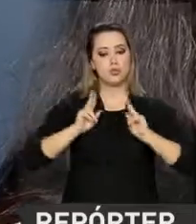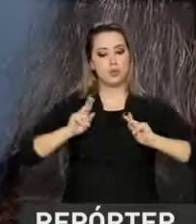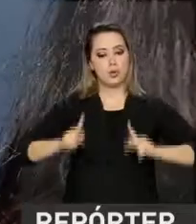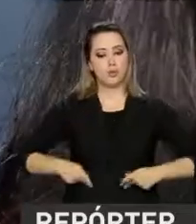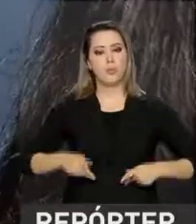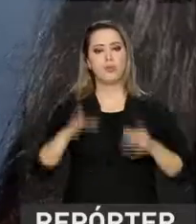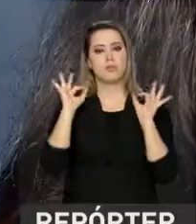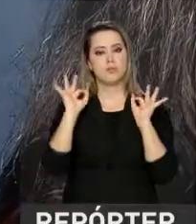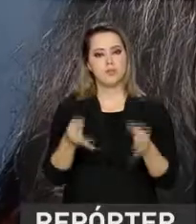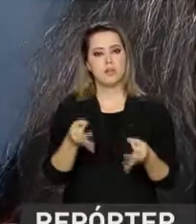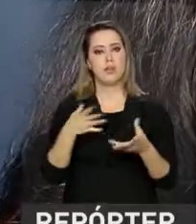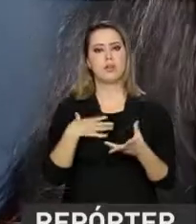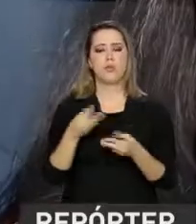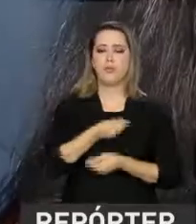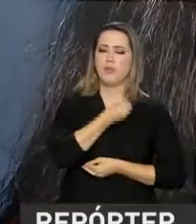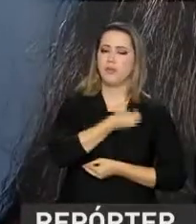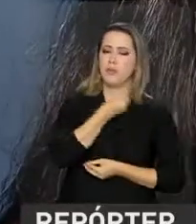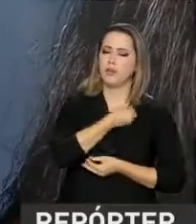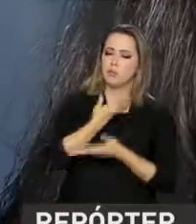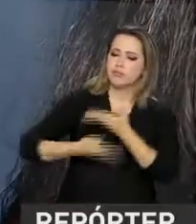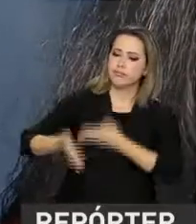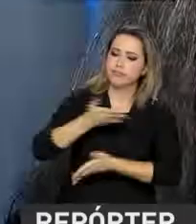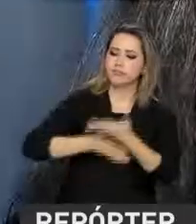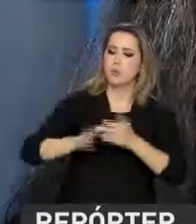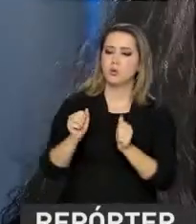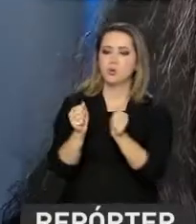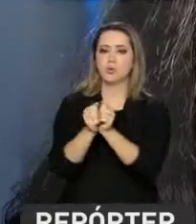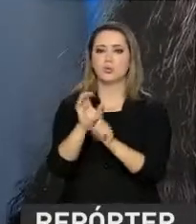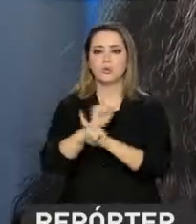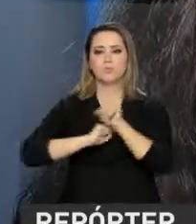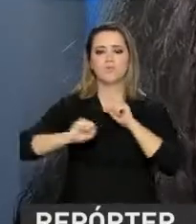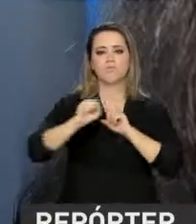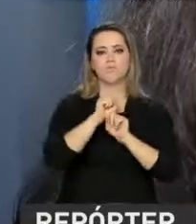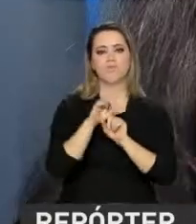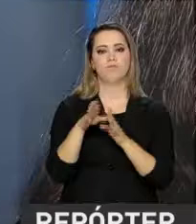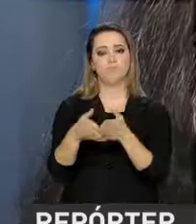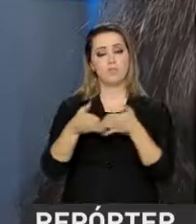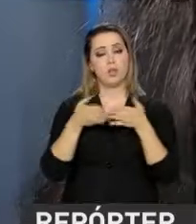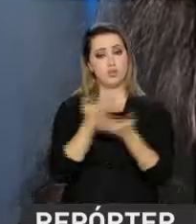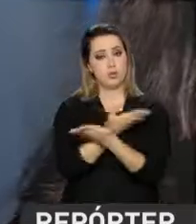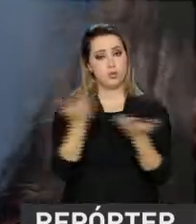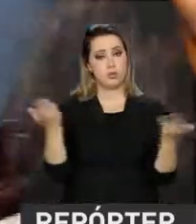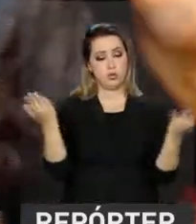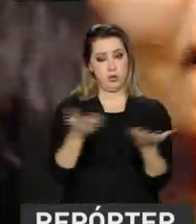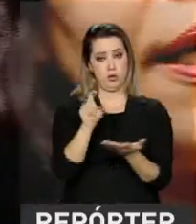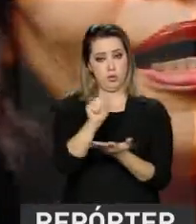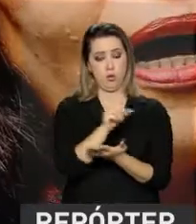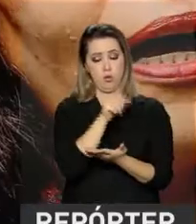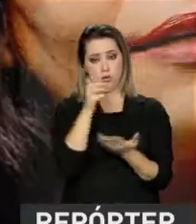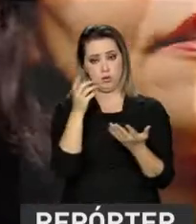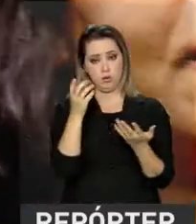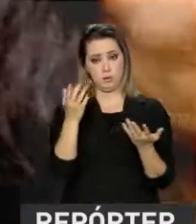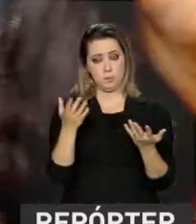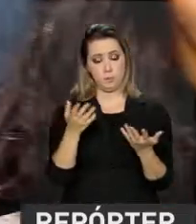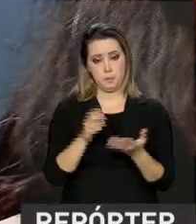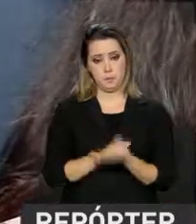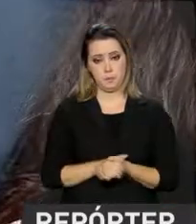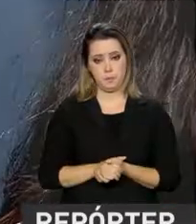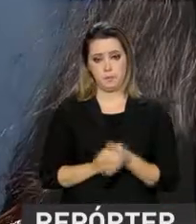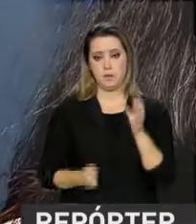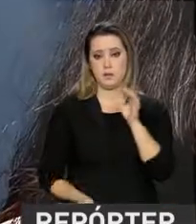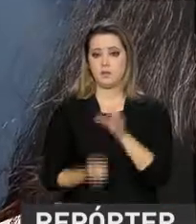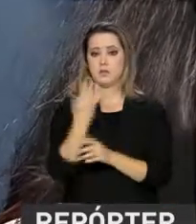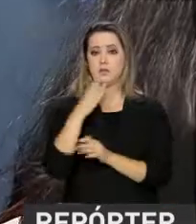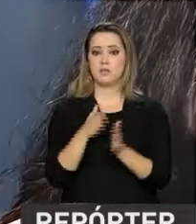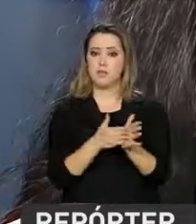os seus pares a sociedade e que a gente pede que nesse momento que cria